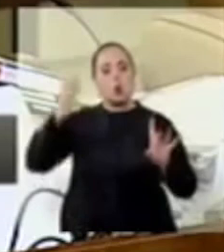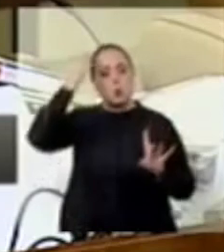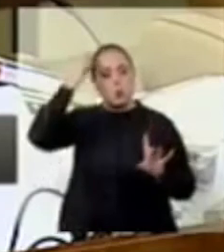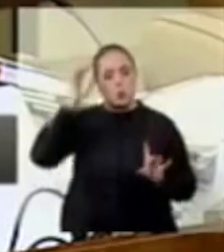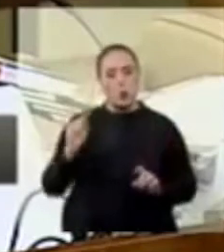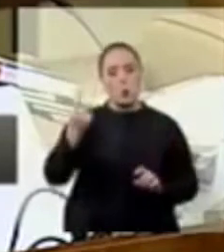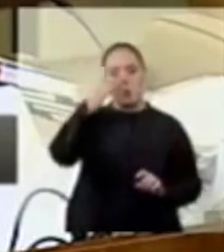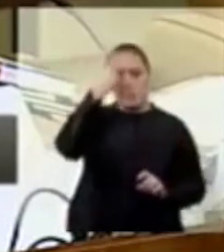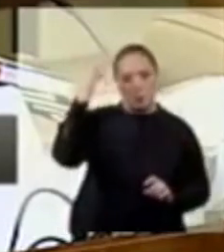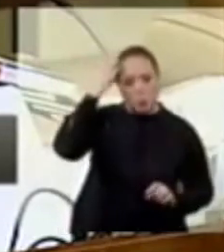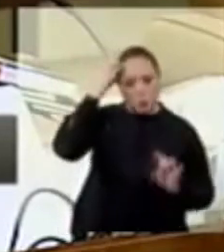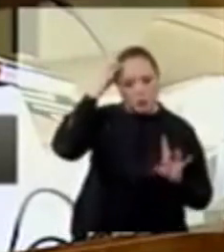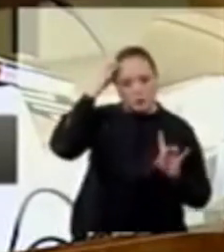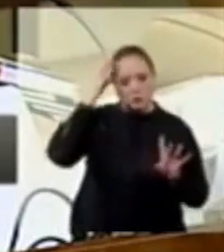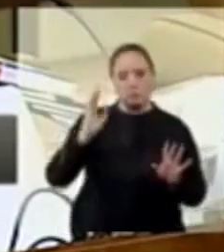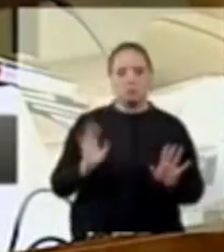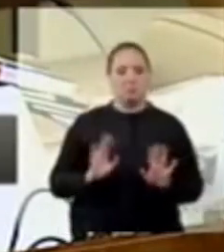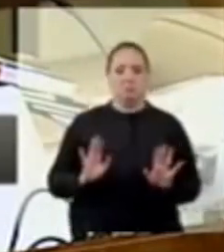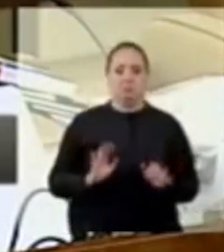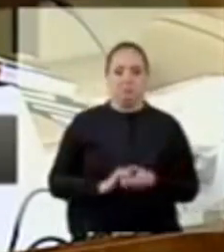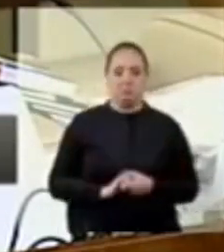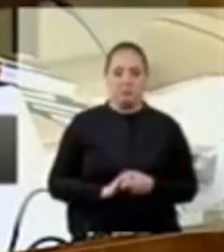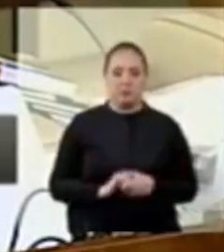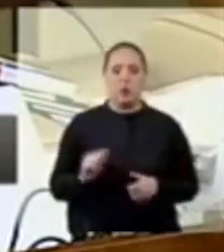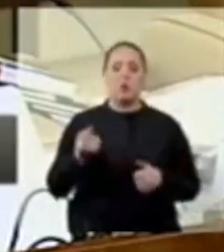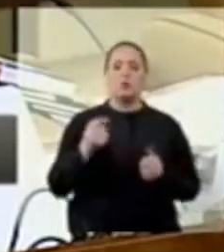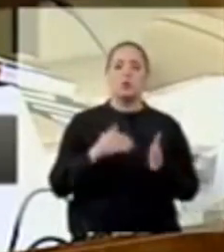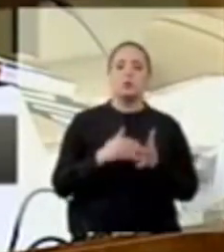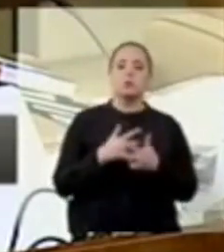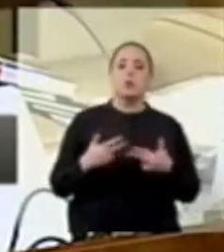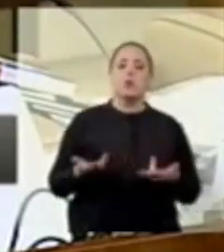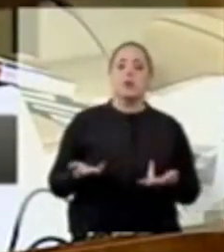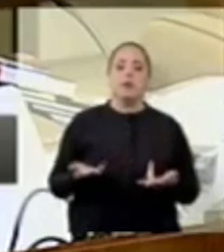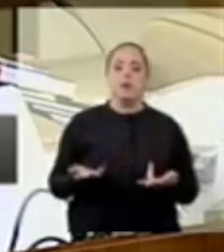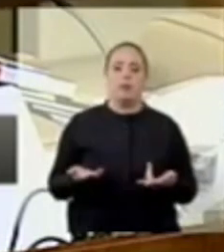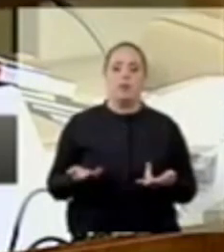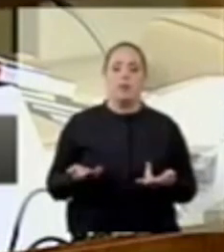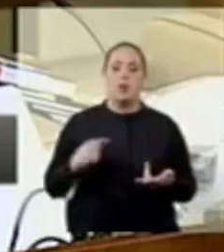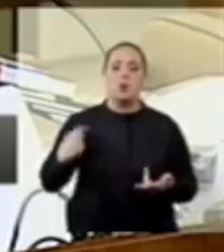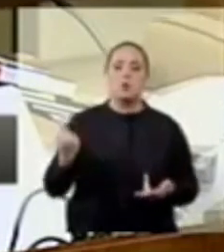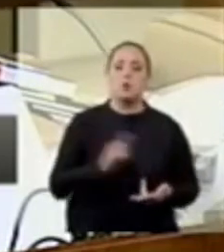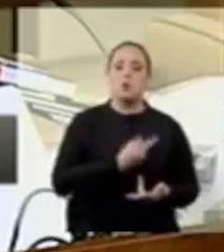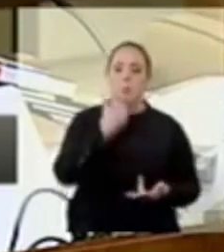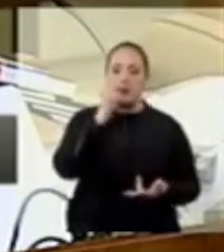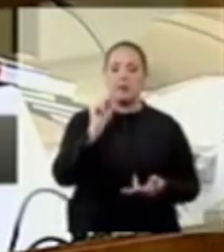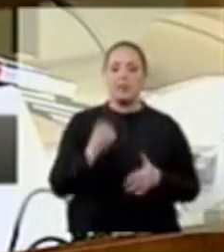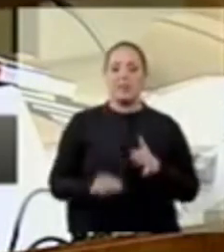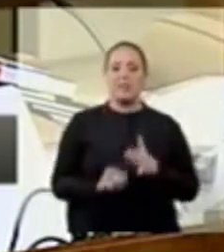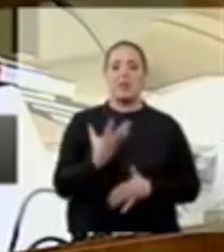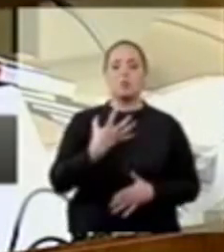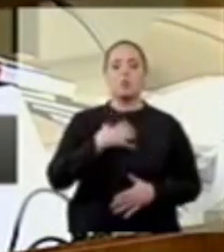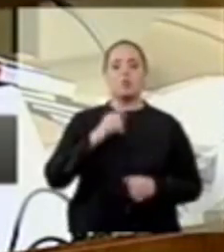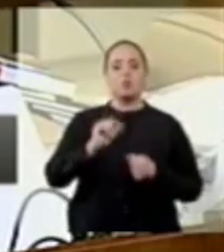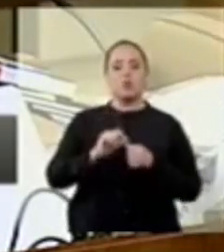pessoa e be m a última coisa que me ocorre fulanizar é que nós criamos um modo de